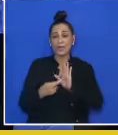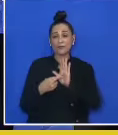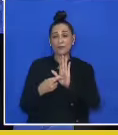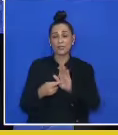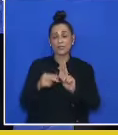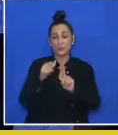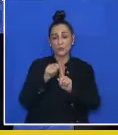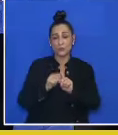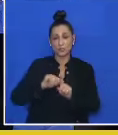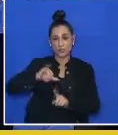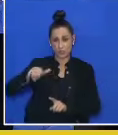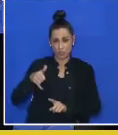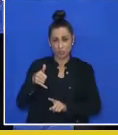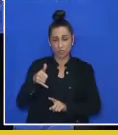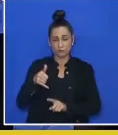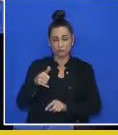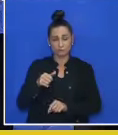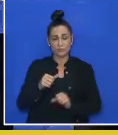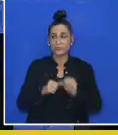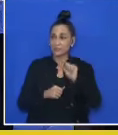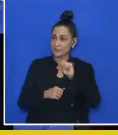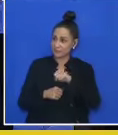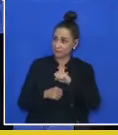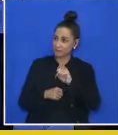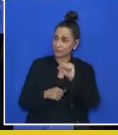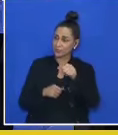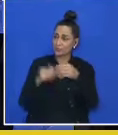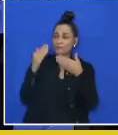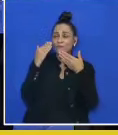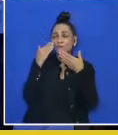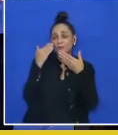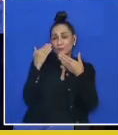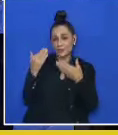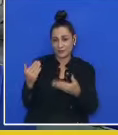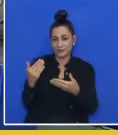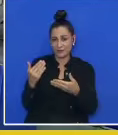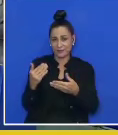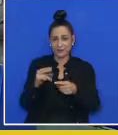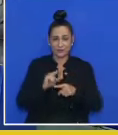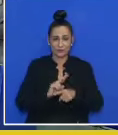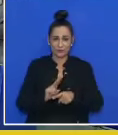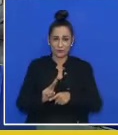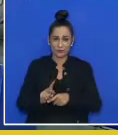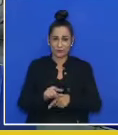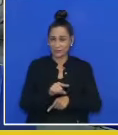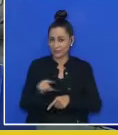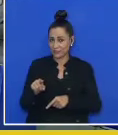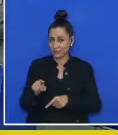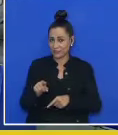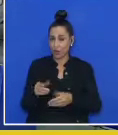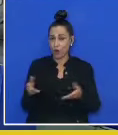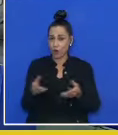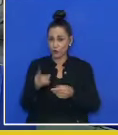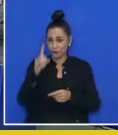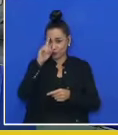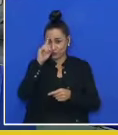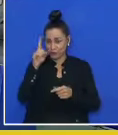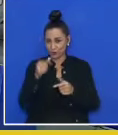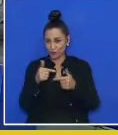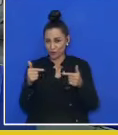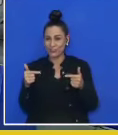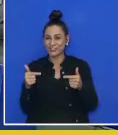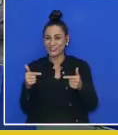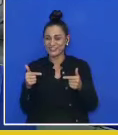de janeiro? Sim, confirmo. Sim, confirmo. Muito obrigado, senhoras auditoras. E aí, hoje foi o seu